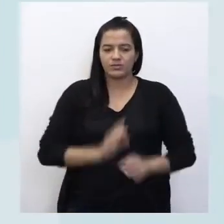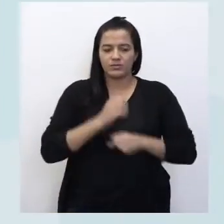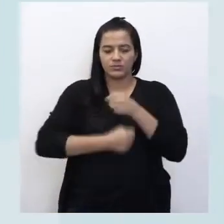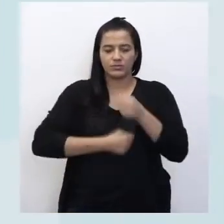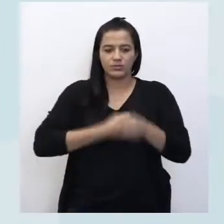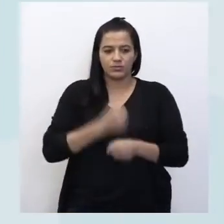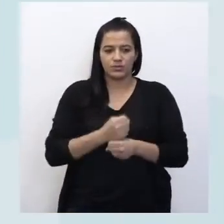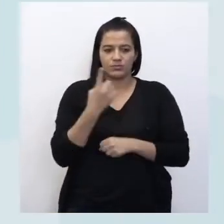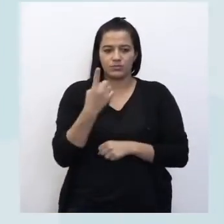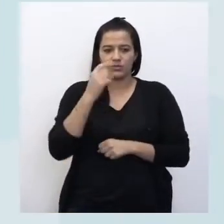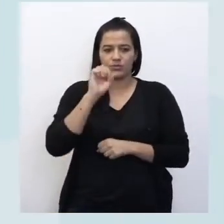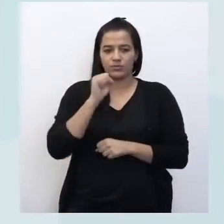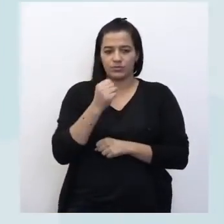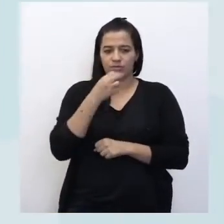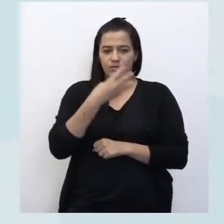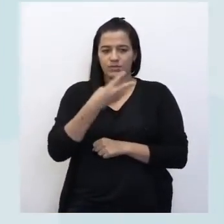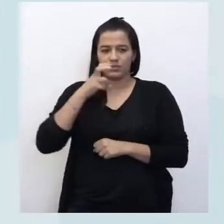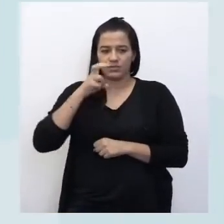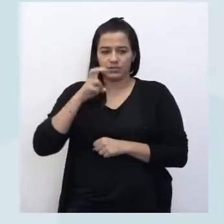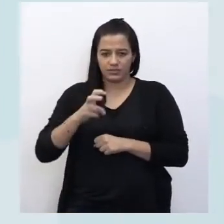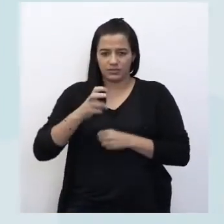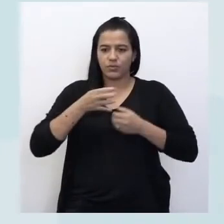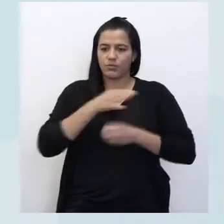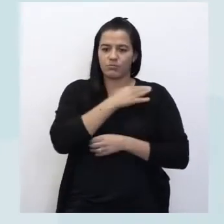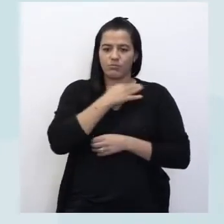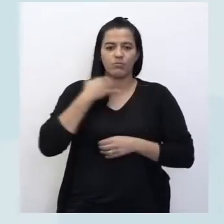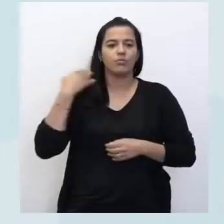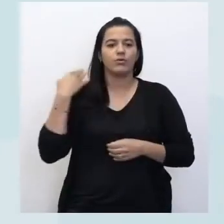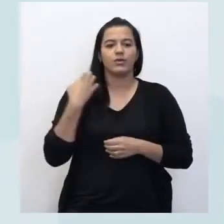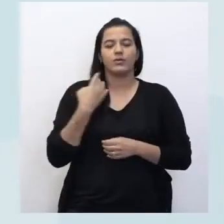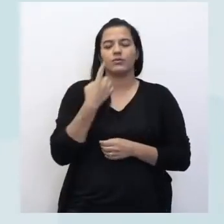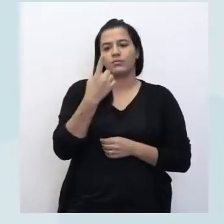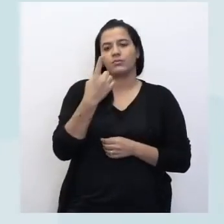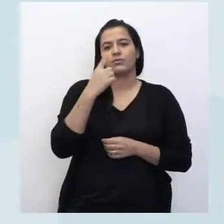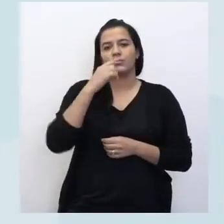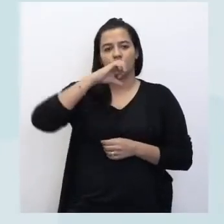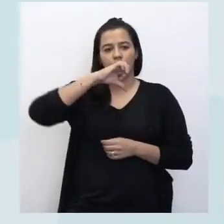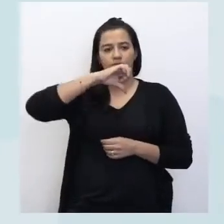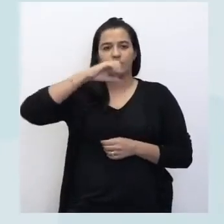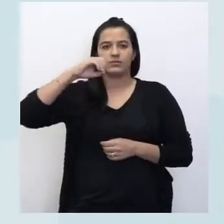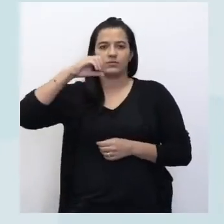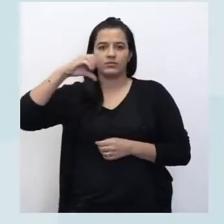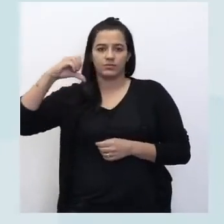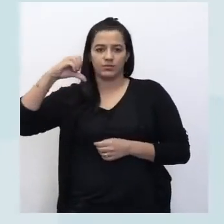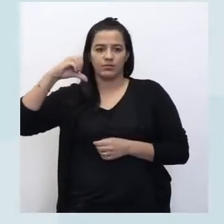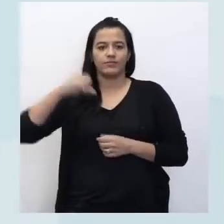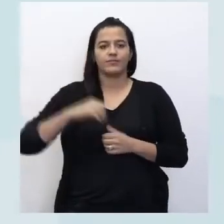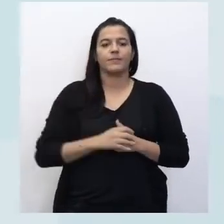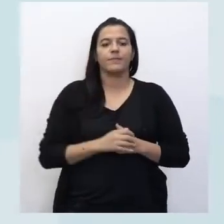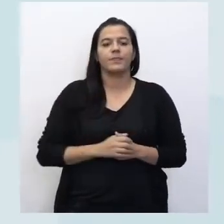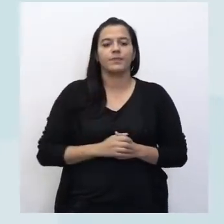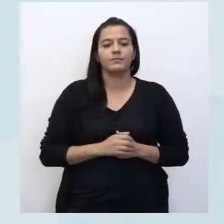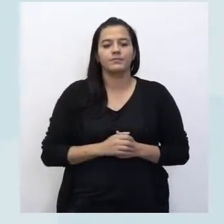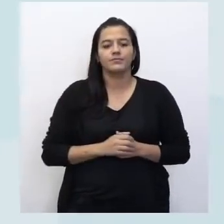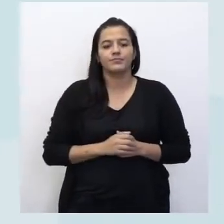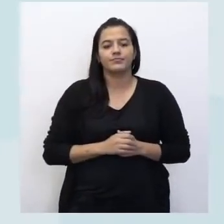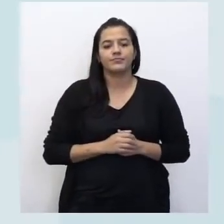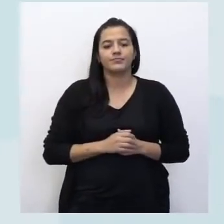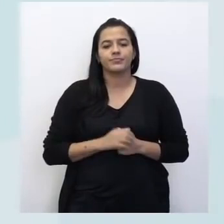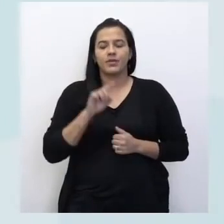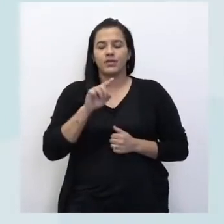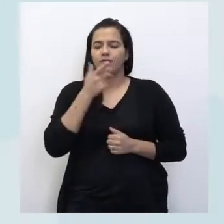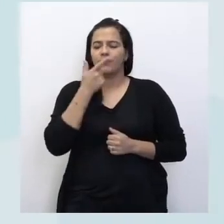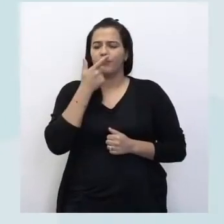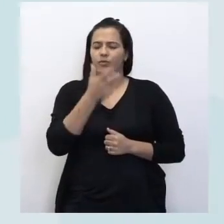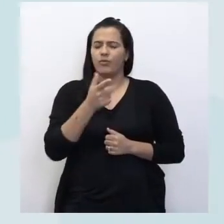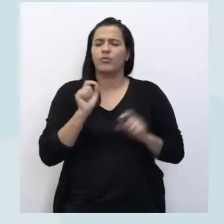do que ficou conhecido como antropologia criminal. O que é essa antropologia criminal? O Lombroso dizia